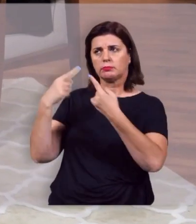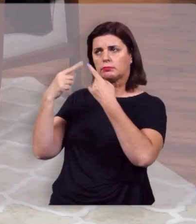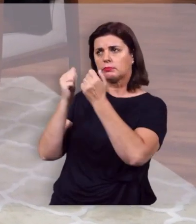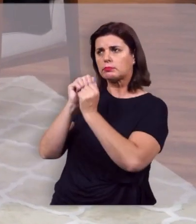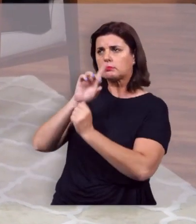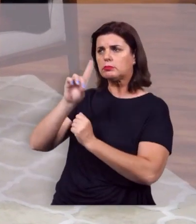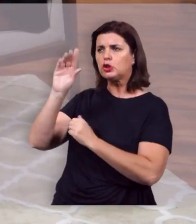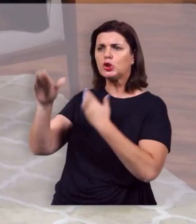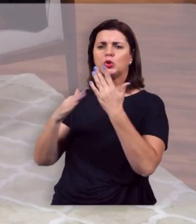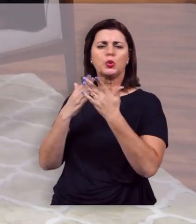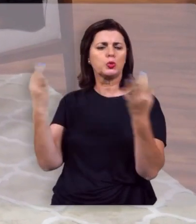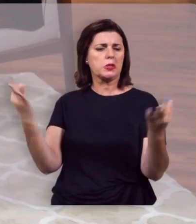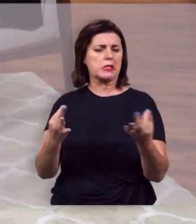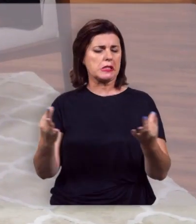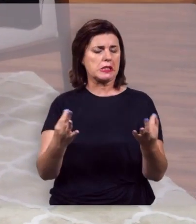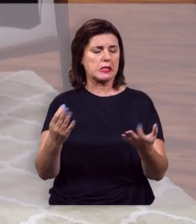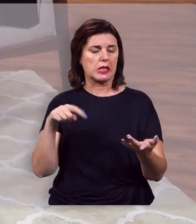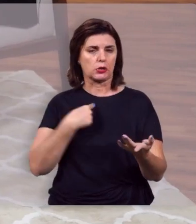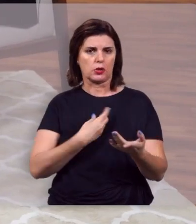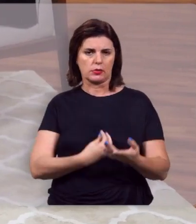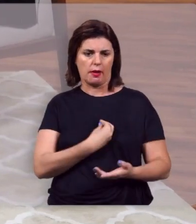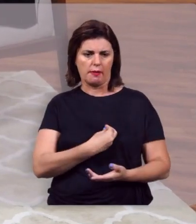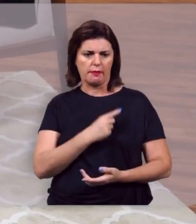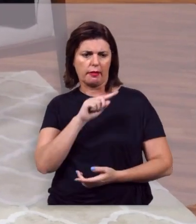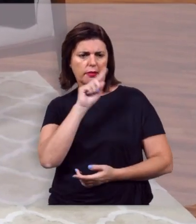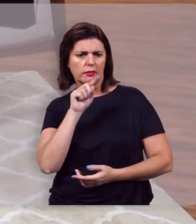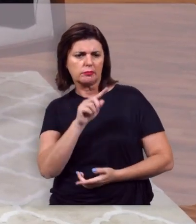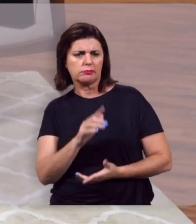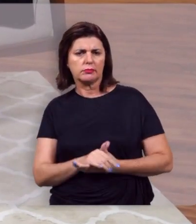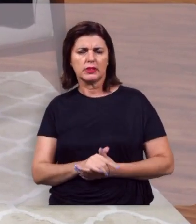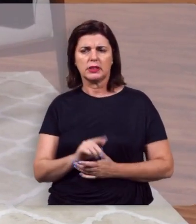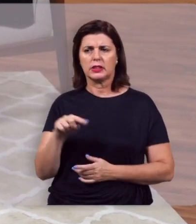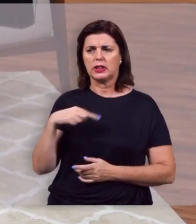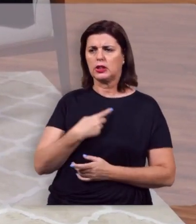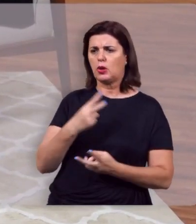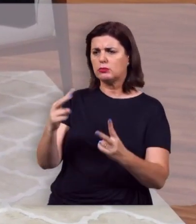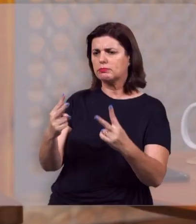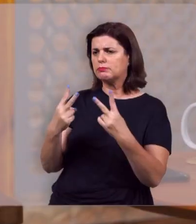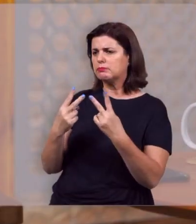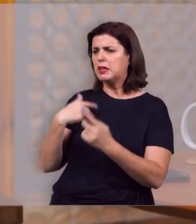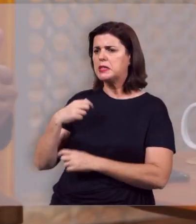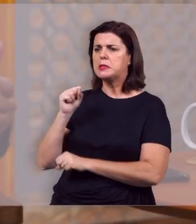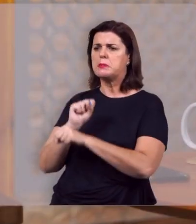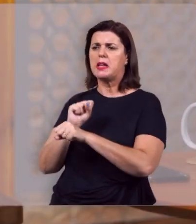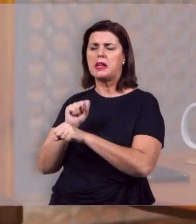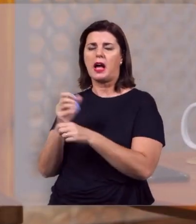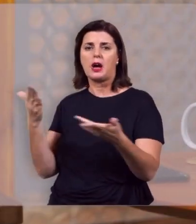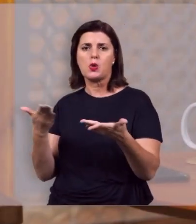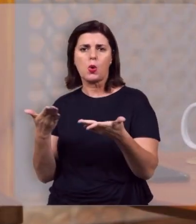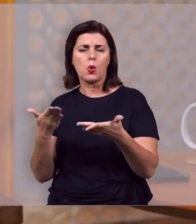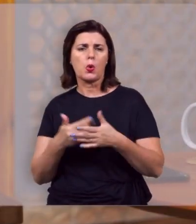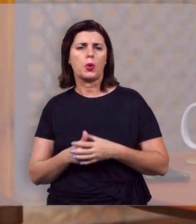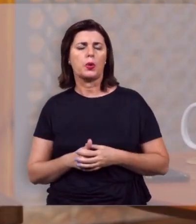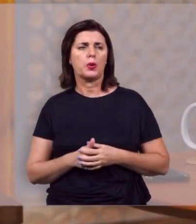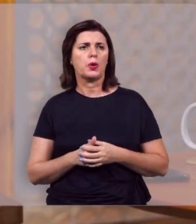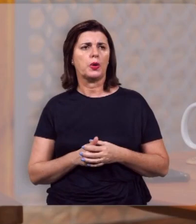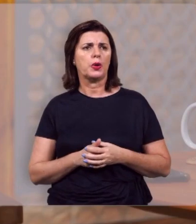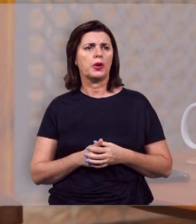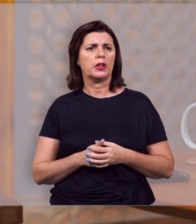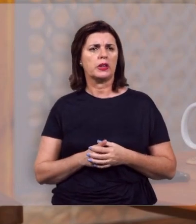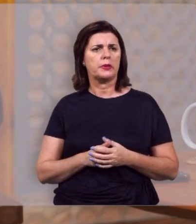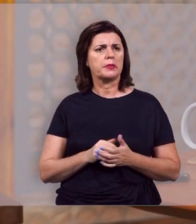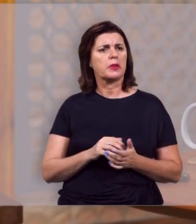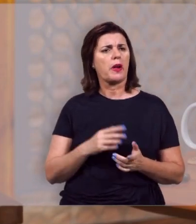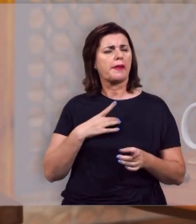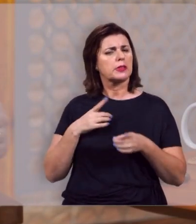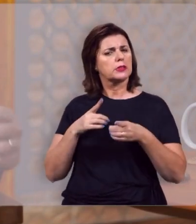relacionamento com Deus, tudo vai dar certo na nossa vida? Será que é isso que o nosso telespectador deve esperar agora que ele tem